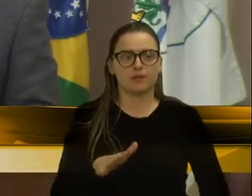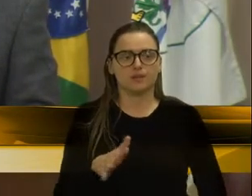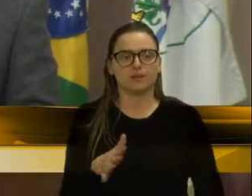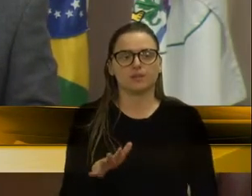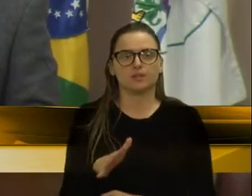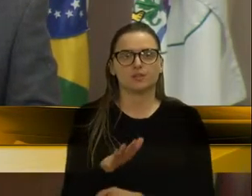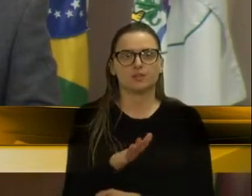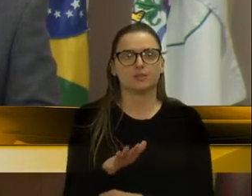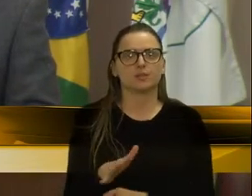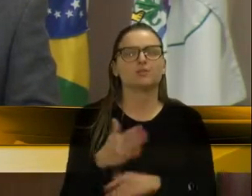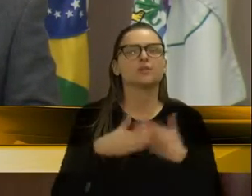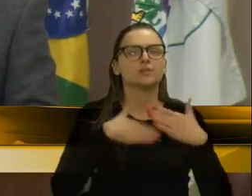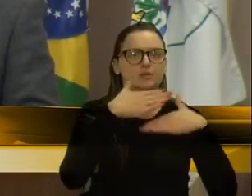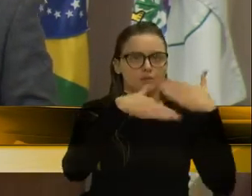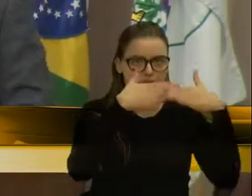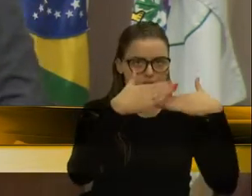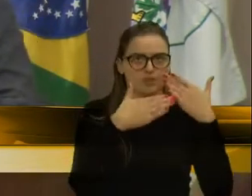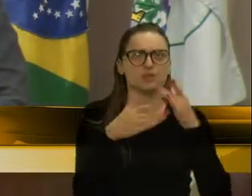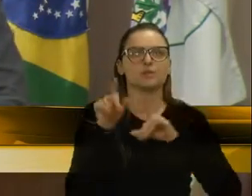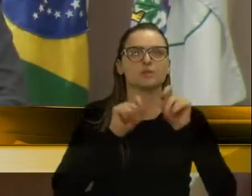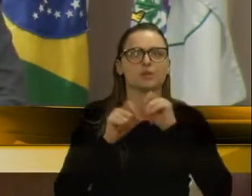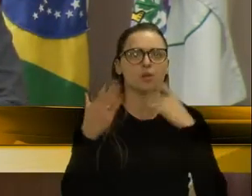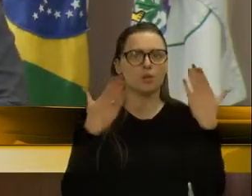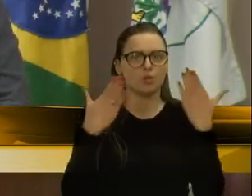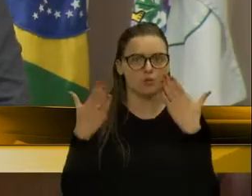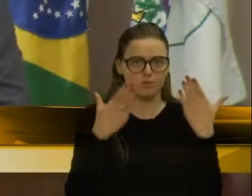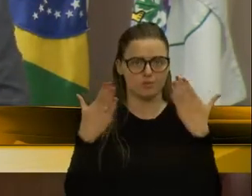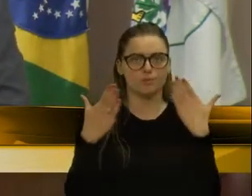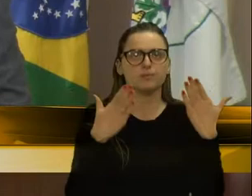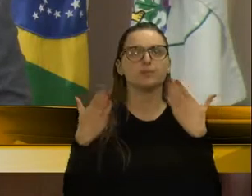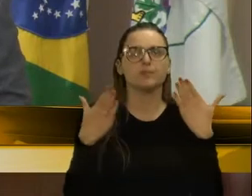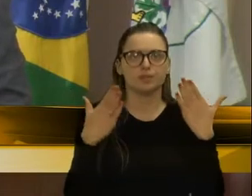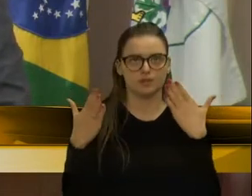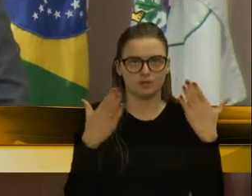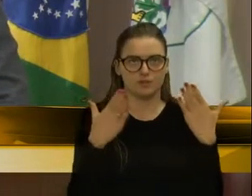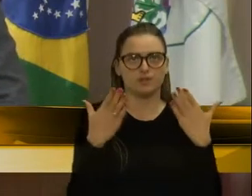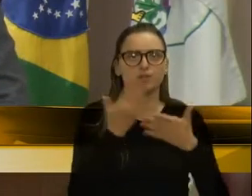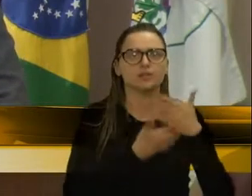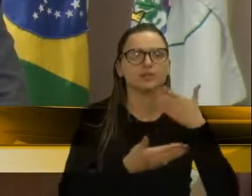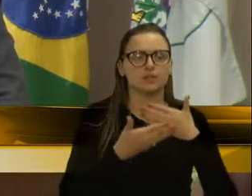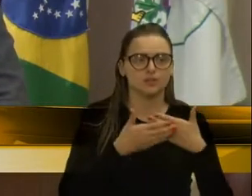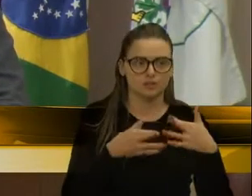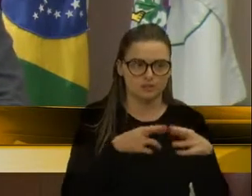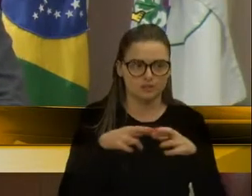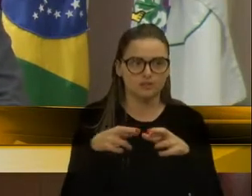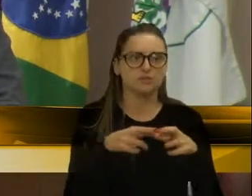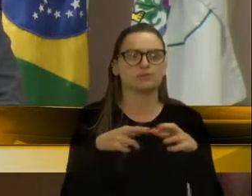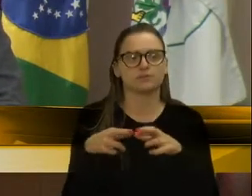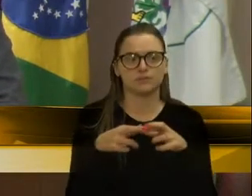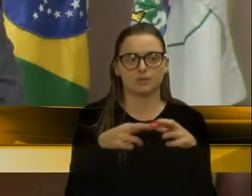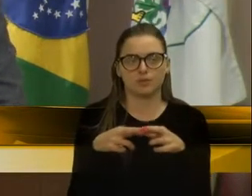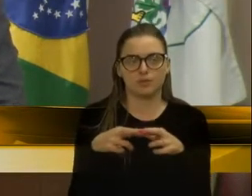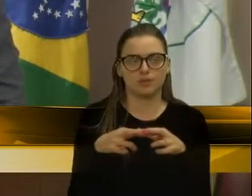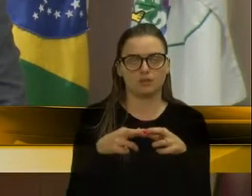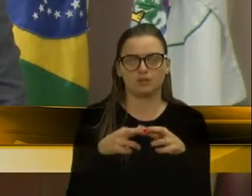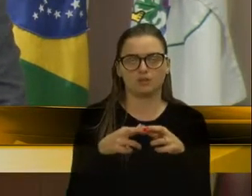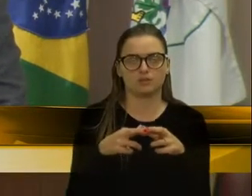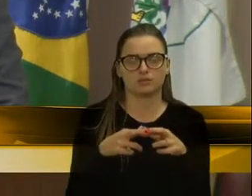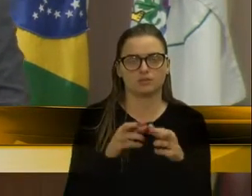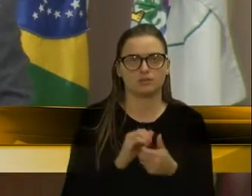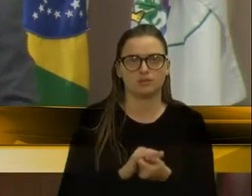de crescimento em relação ao fluxo normal em toda esta rede hoteleira e gastronômica